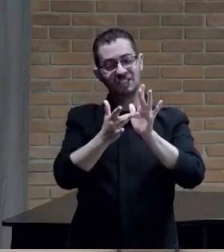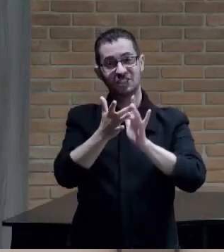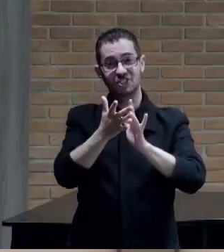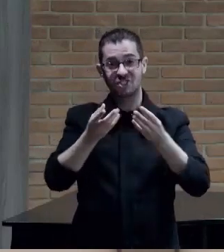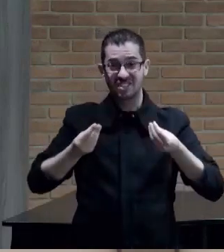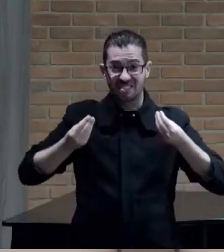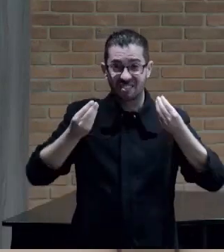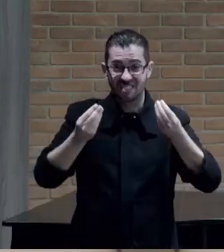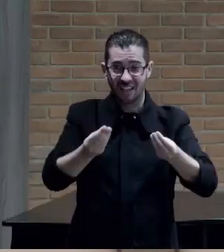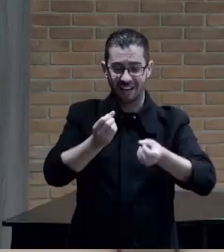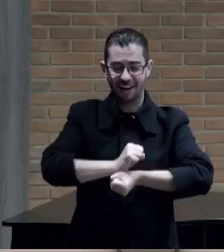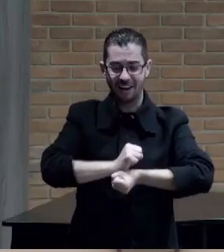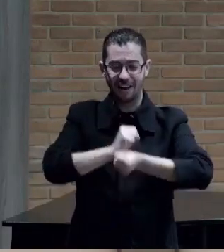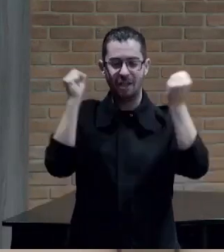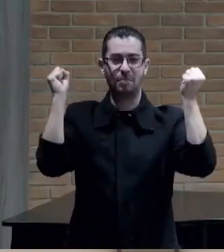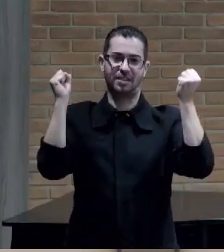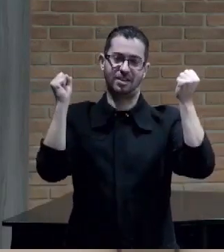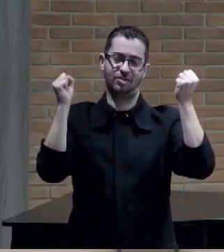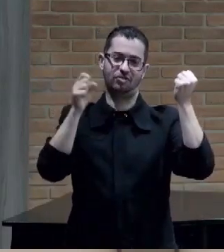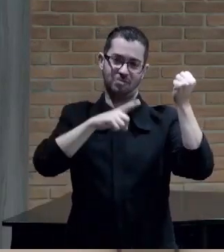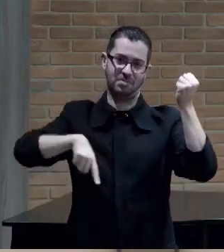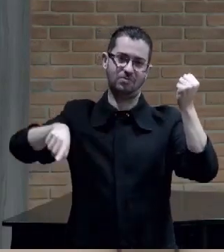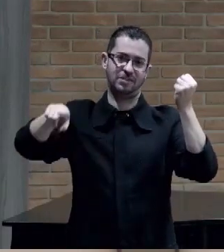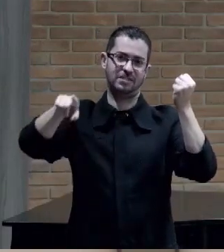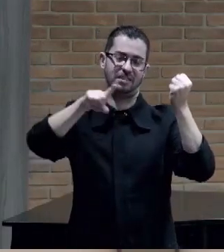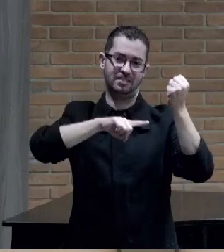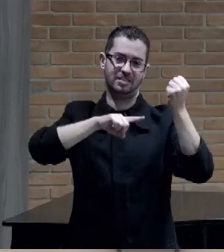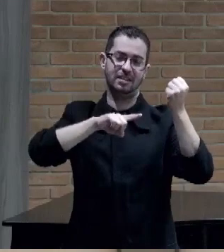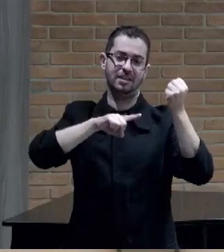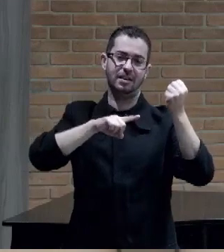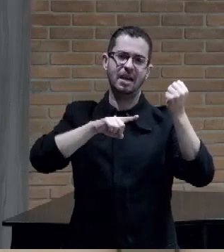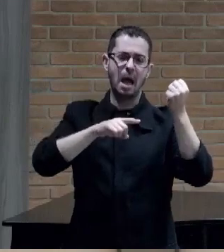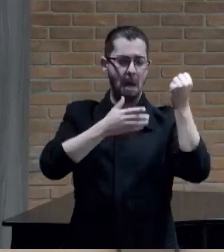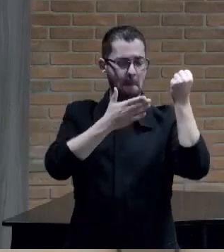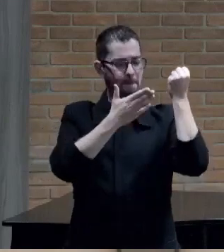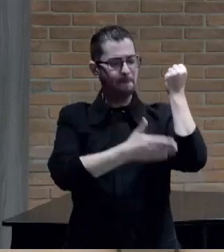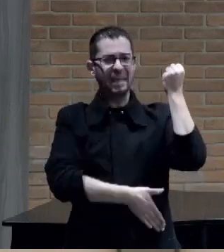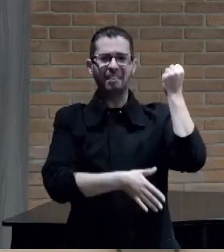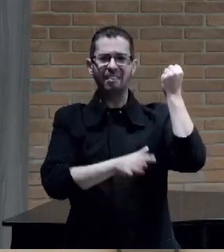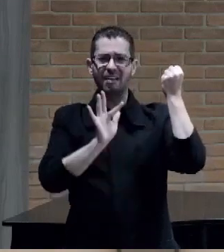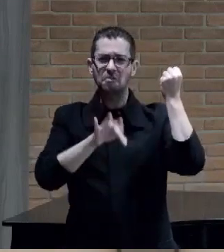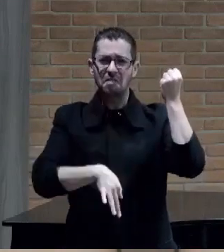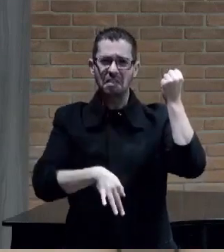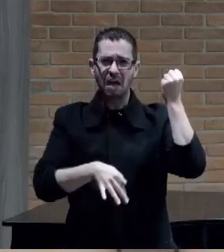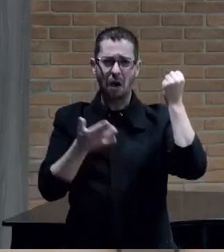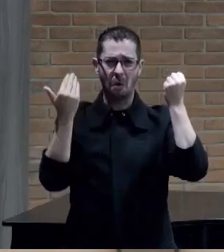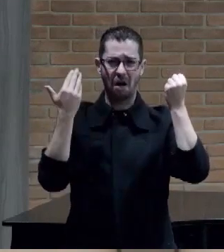da escravidão. E com relação à penalidade final do pecado,